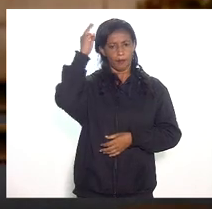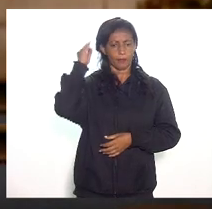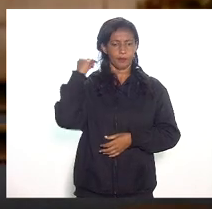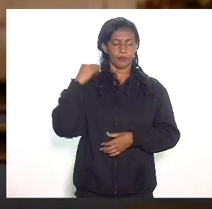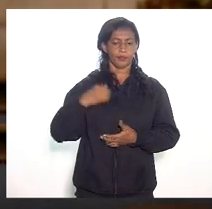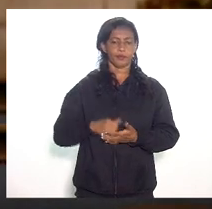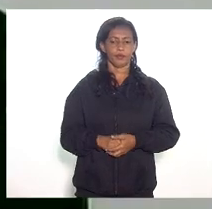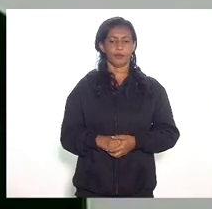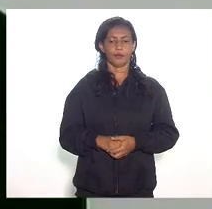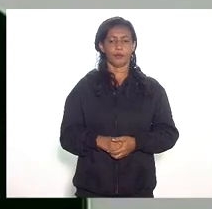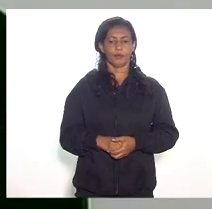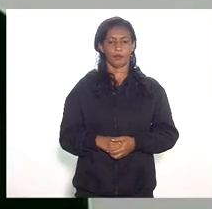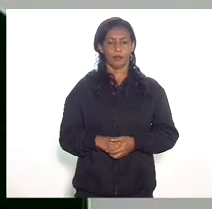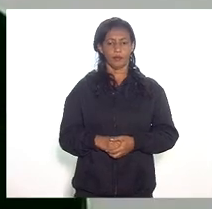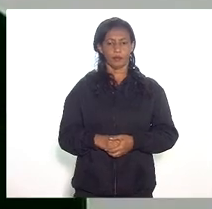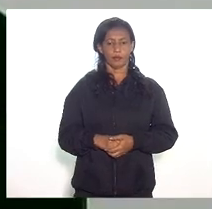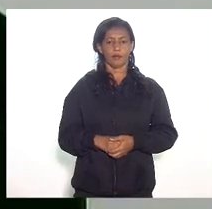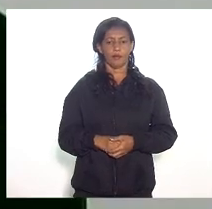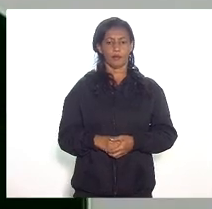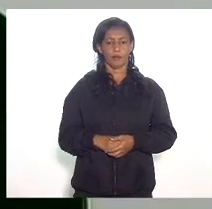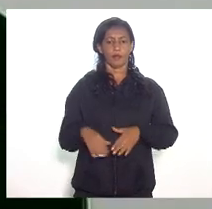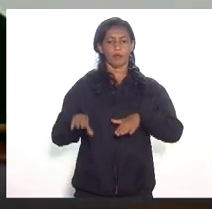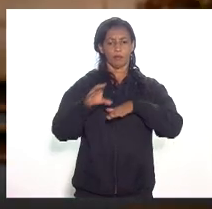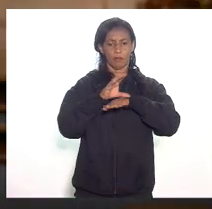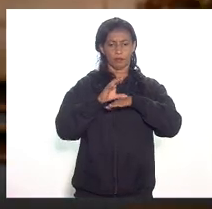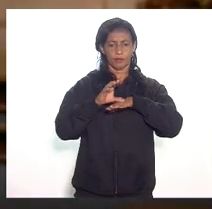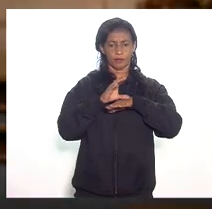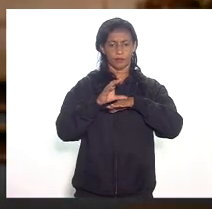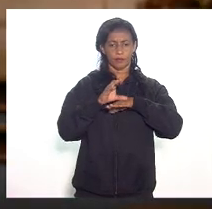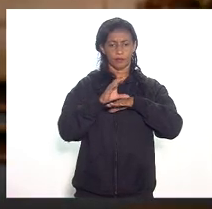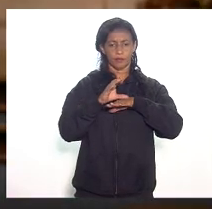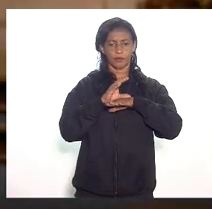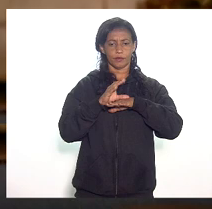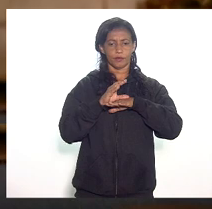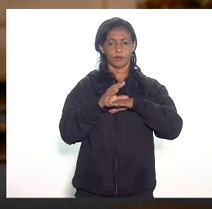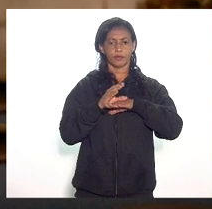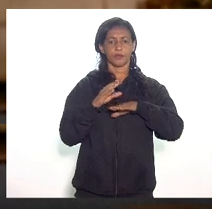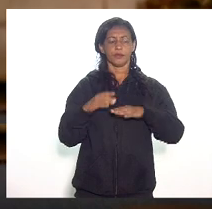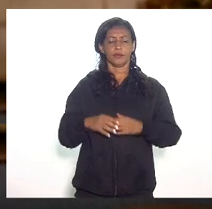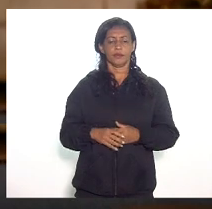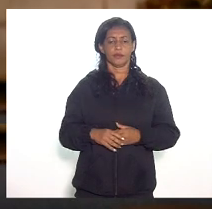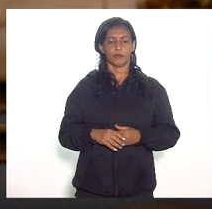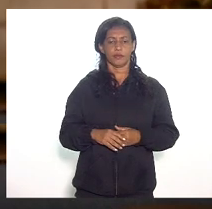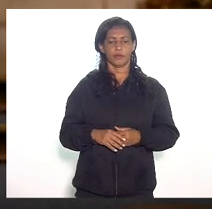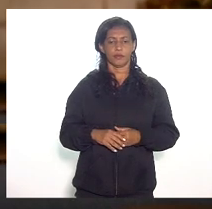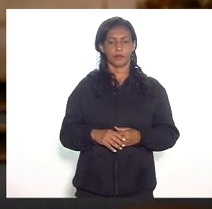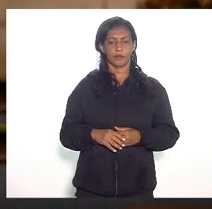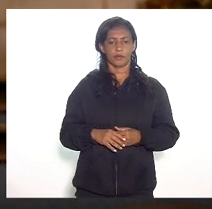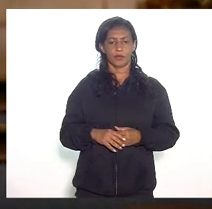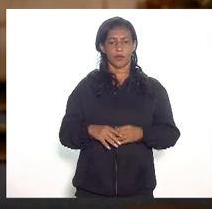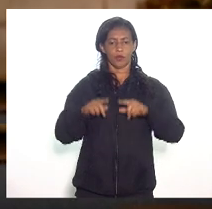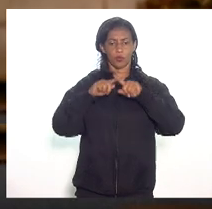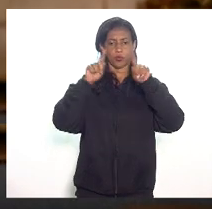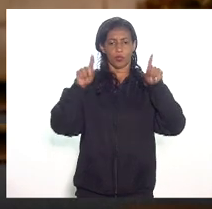Parecer pela Constitucionalidade, presidente. Pela Comissão de Servidores Públicos, deputado Rodrigo Amorim.